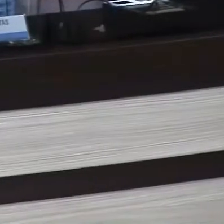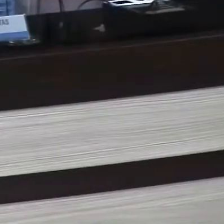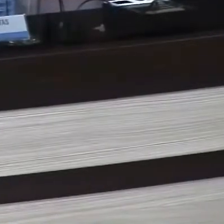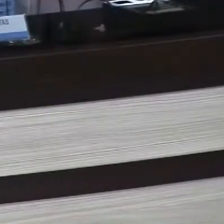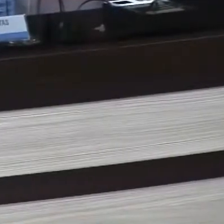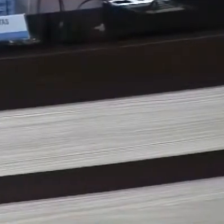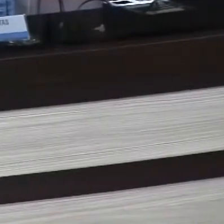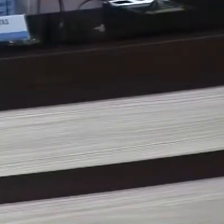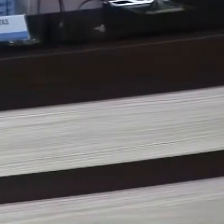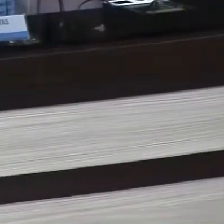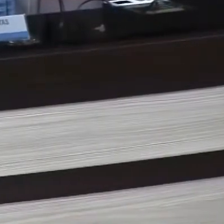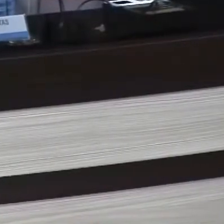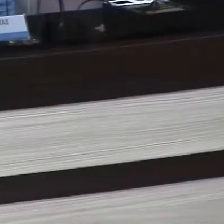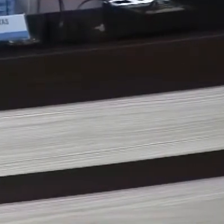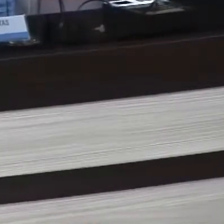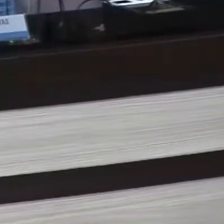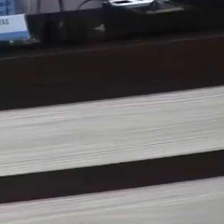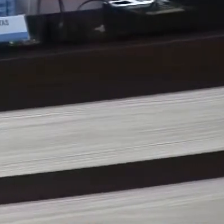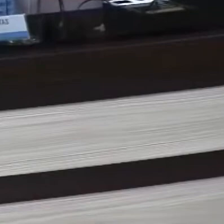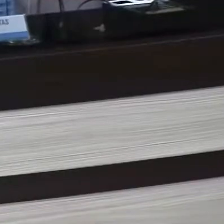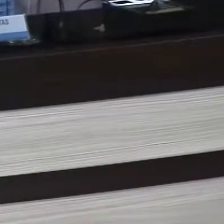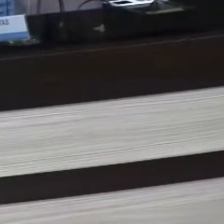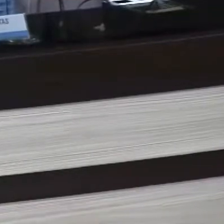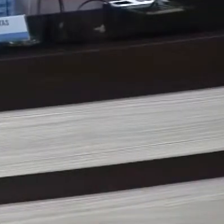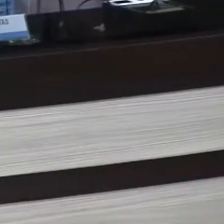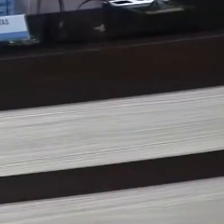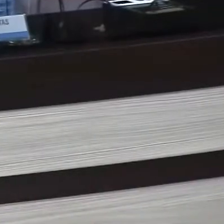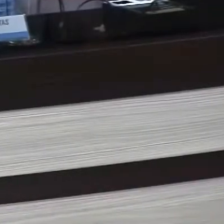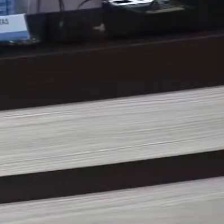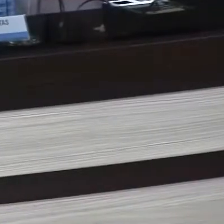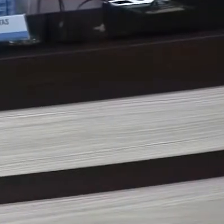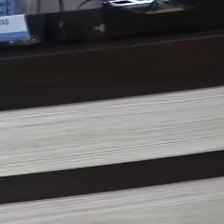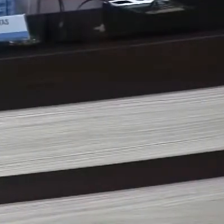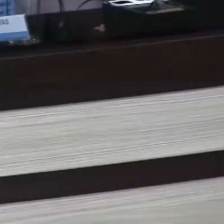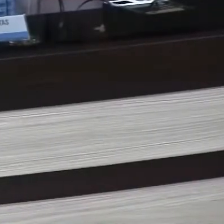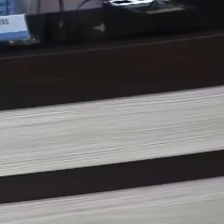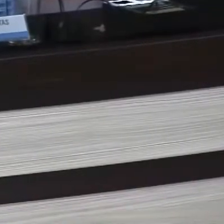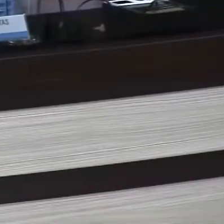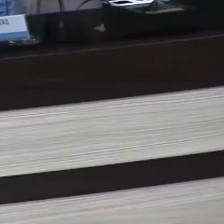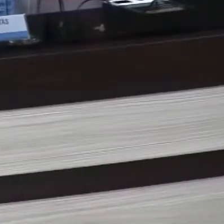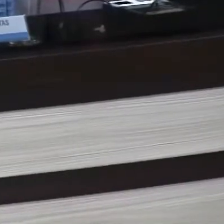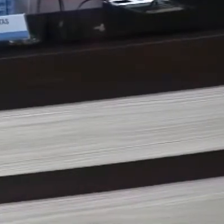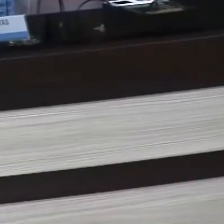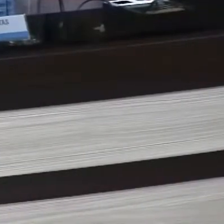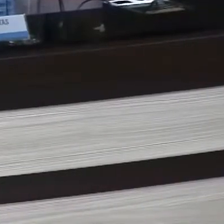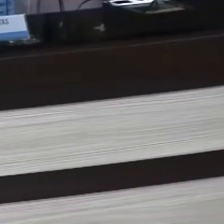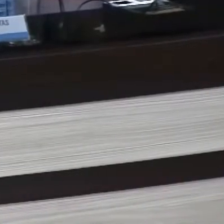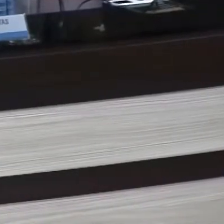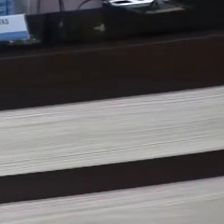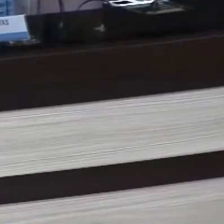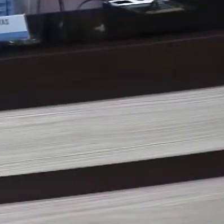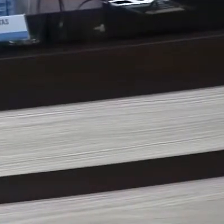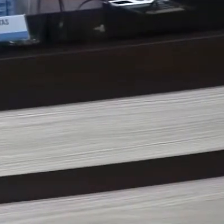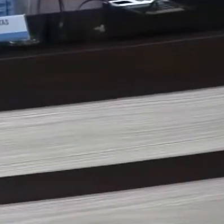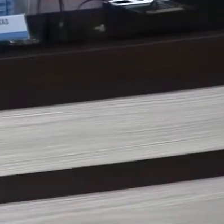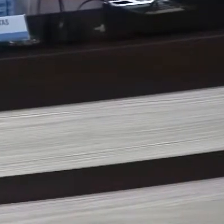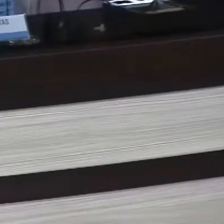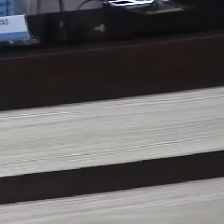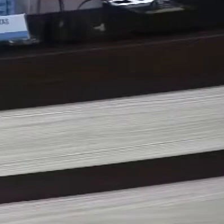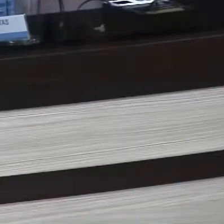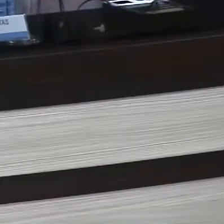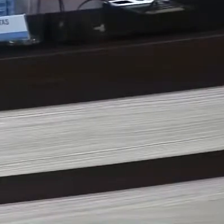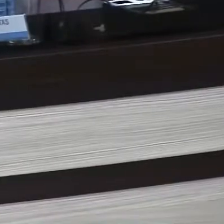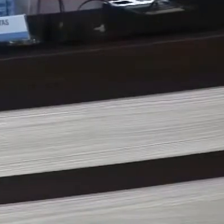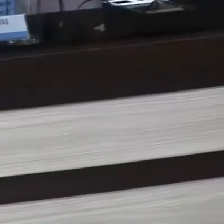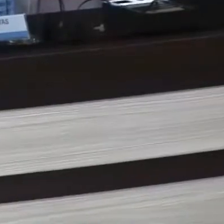que não tem a coragem nem de perto chegar. Nem de perto chegar. Porque não sei o que a gente é